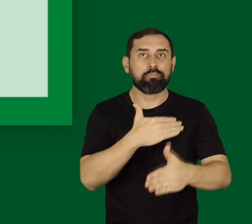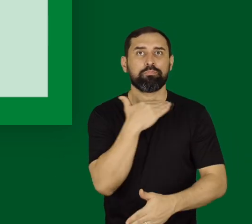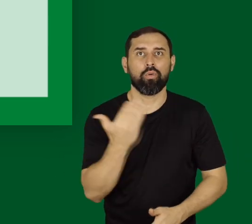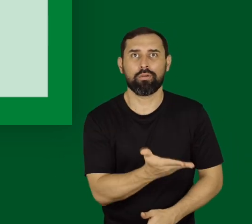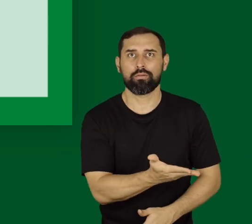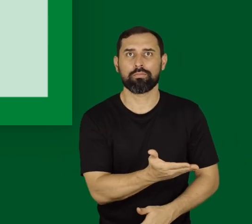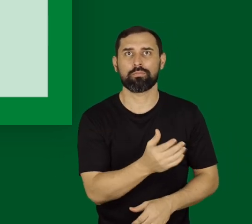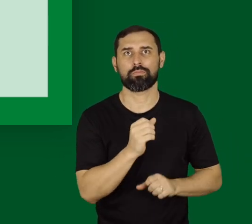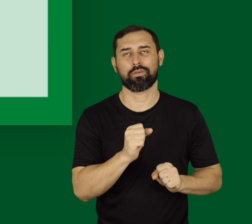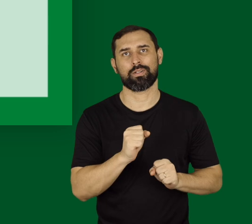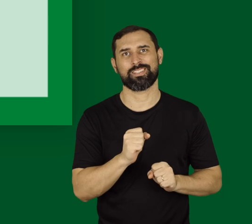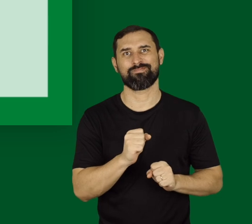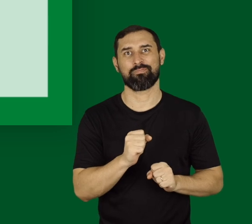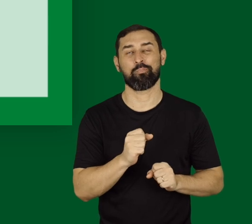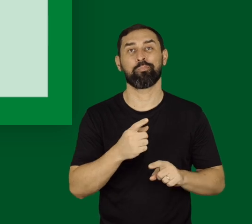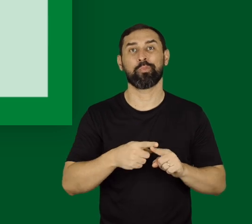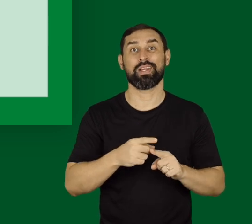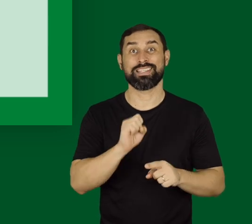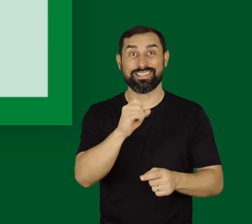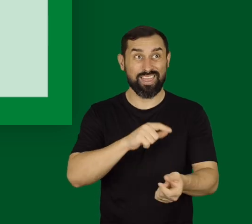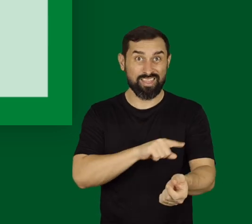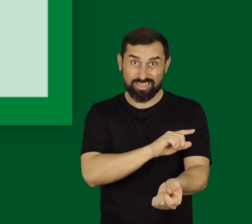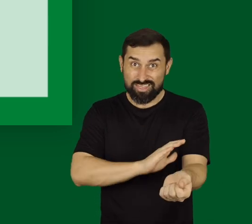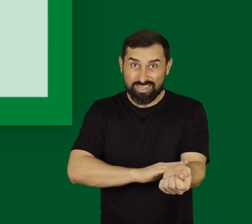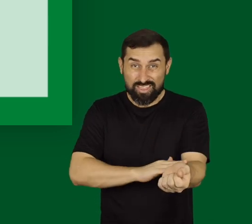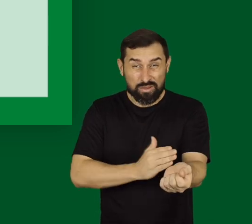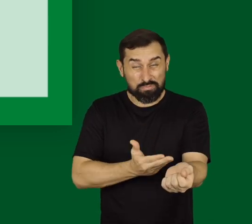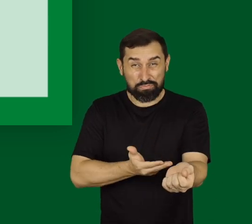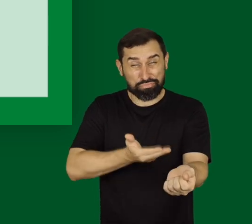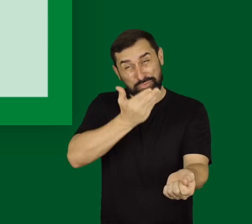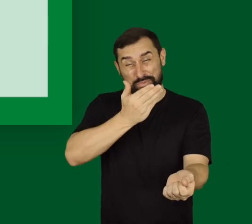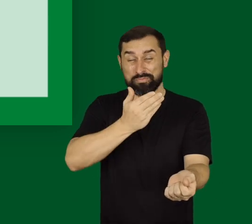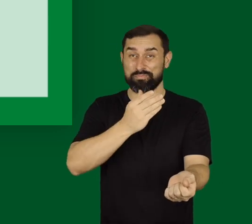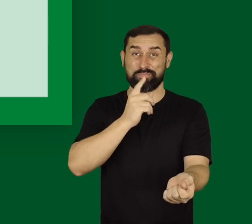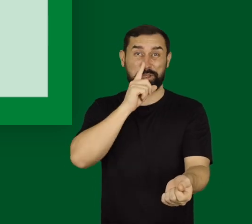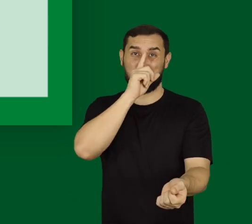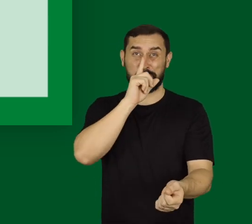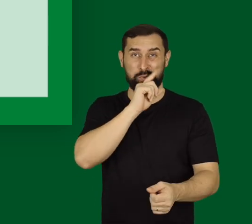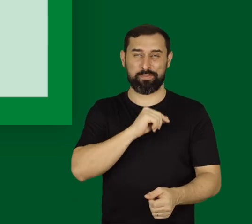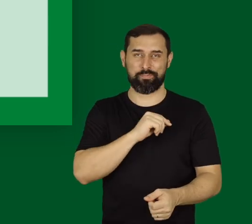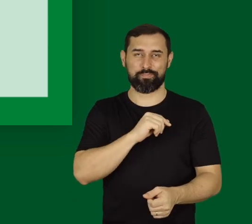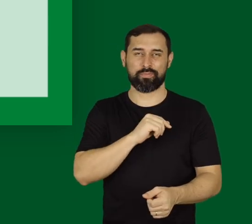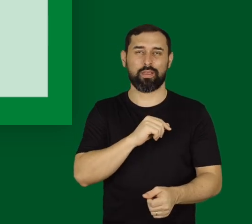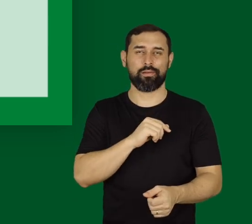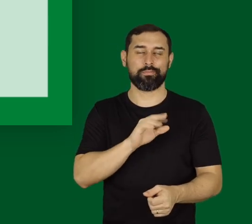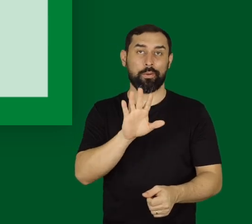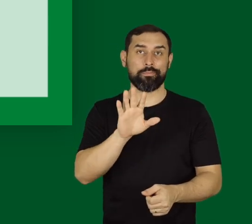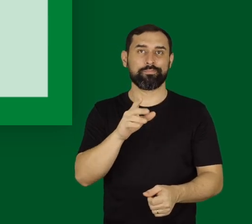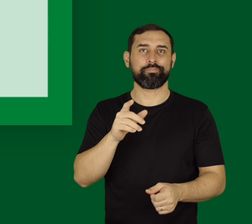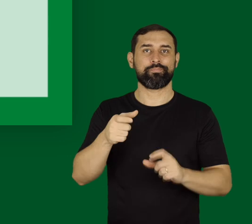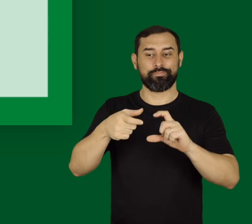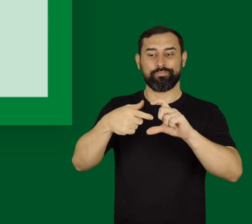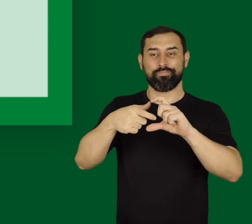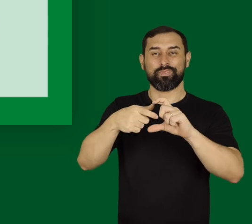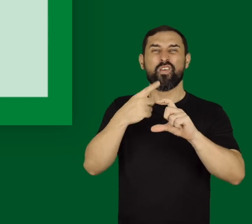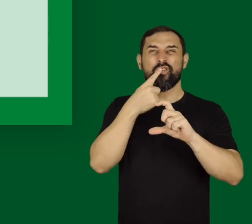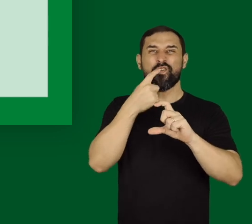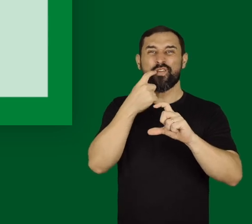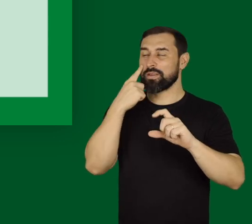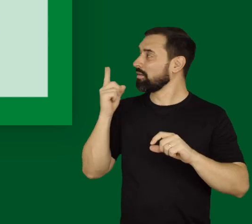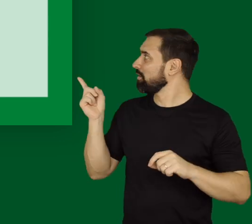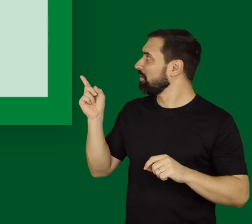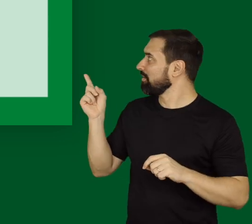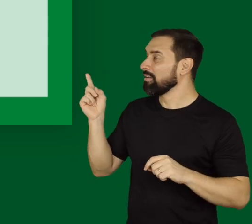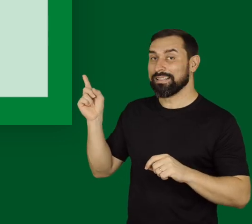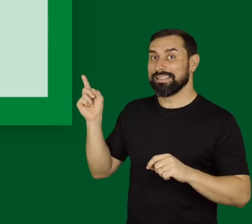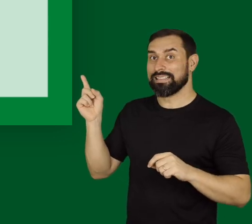pode matar um paciente hipotenso, ou seja, choque cardiogênico, qual é a droga de escolha? Milrinona, desde